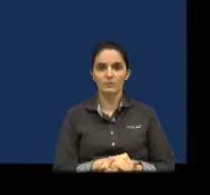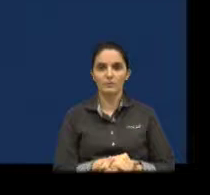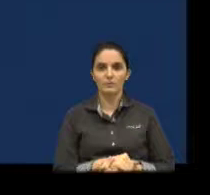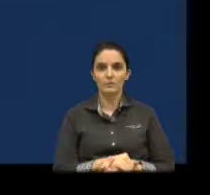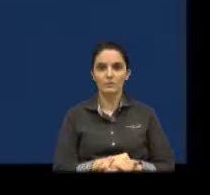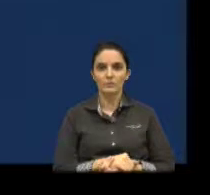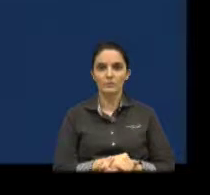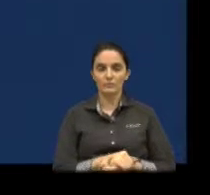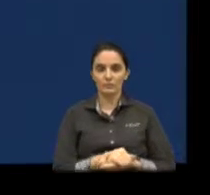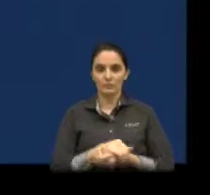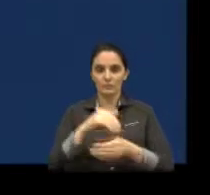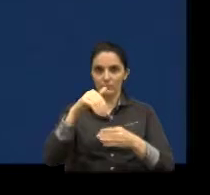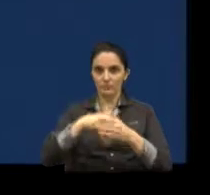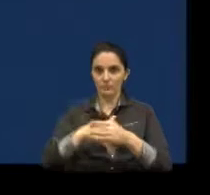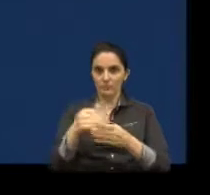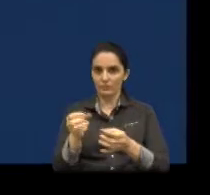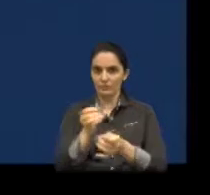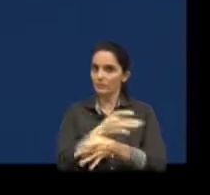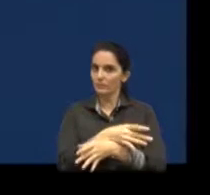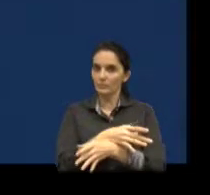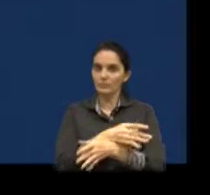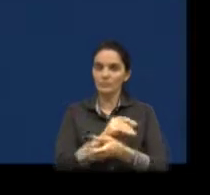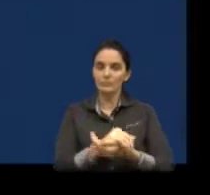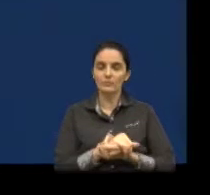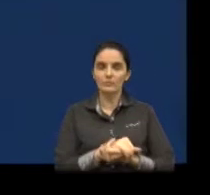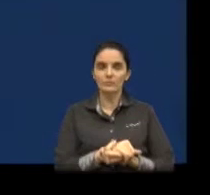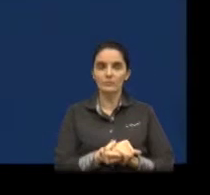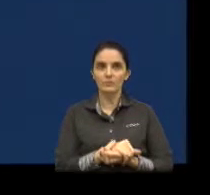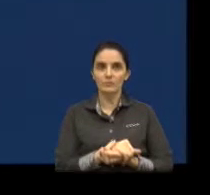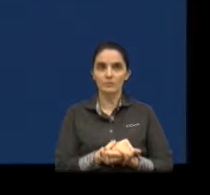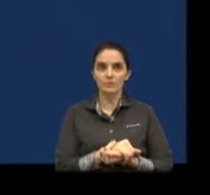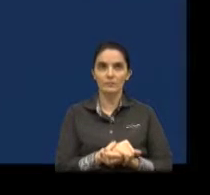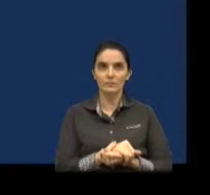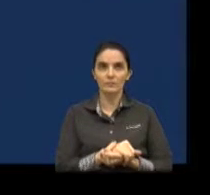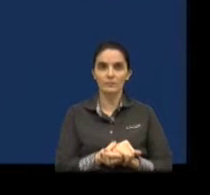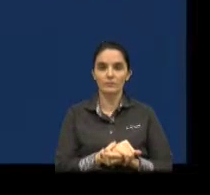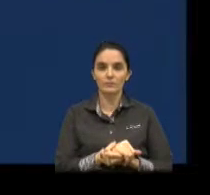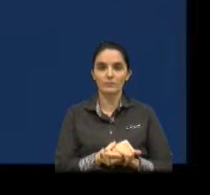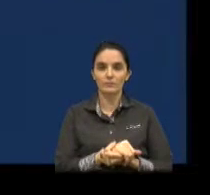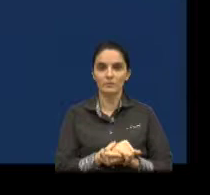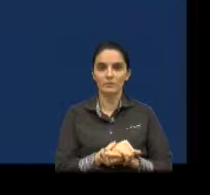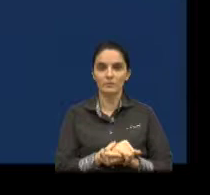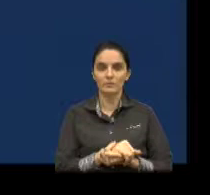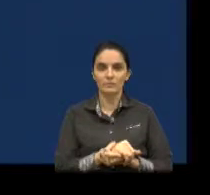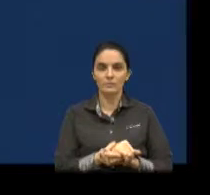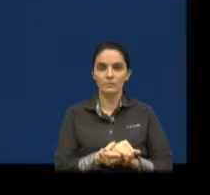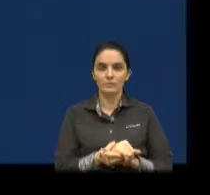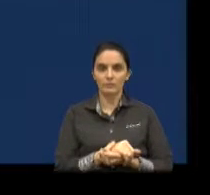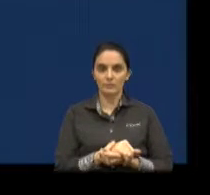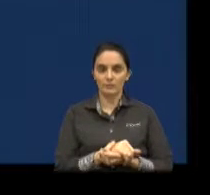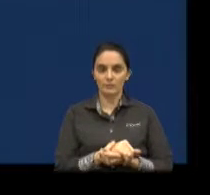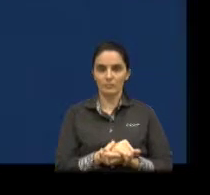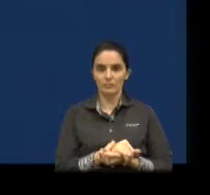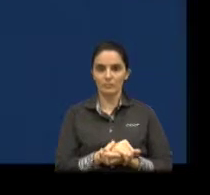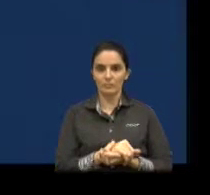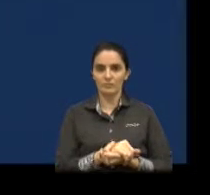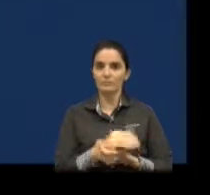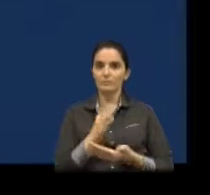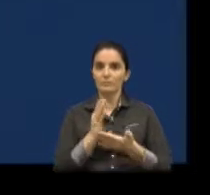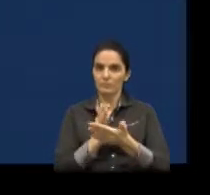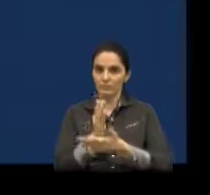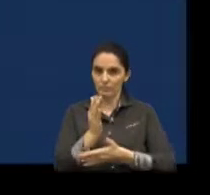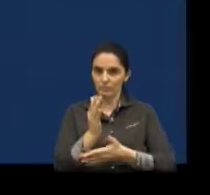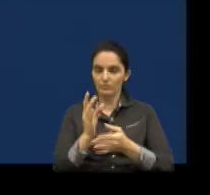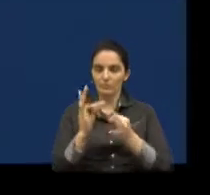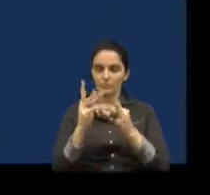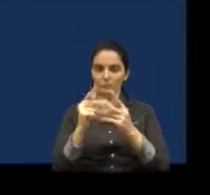Está encerrada a votação. E a moção de apelo número 50 foi aprovada por